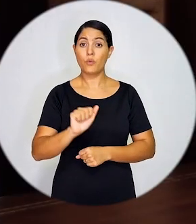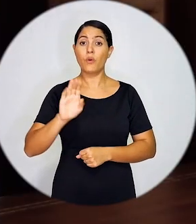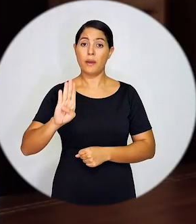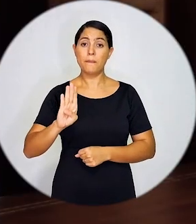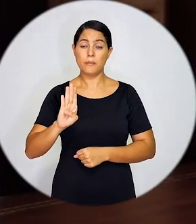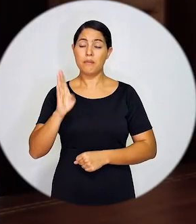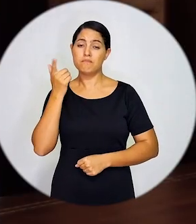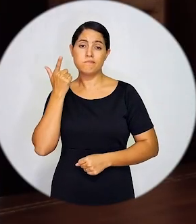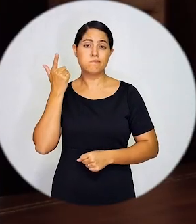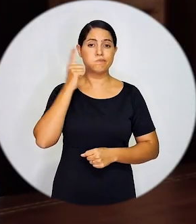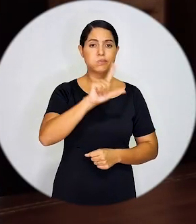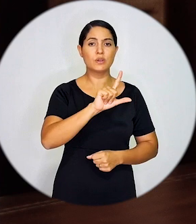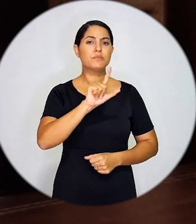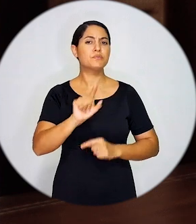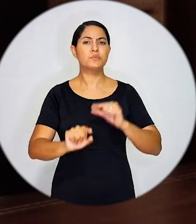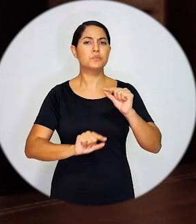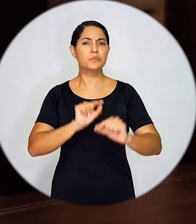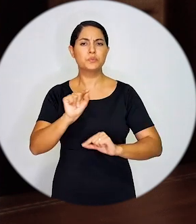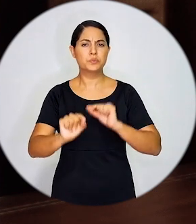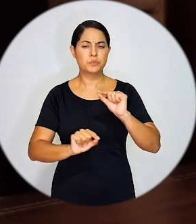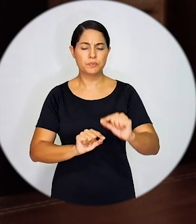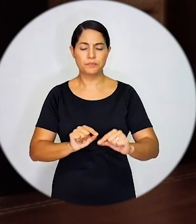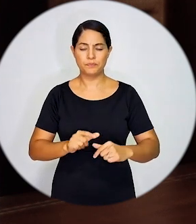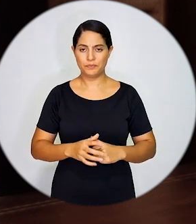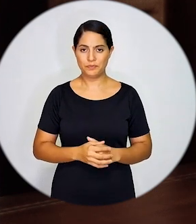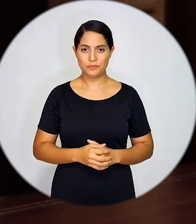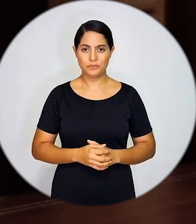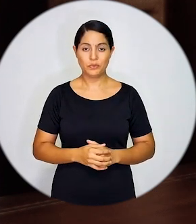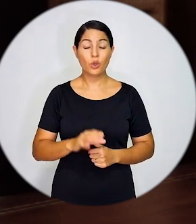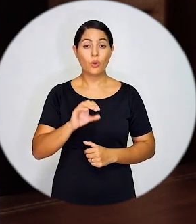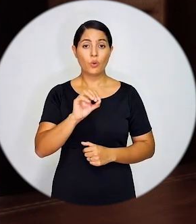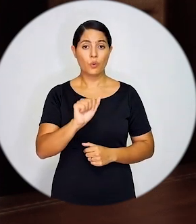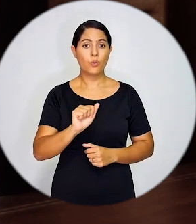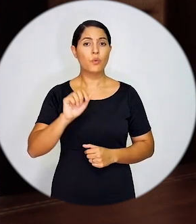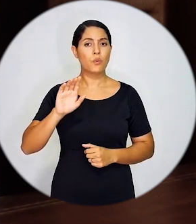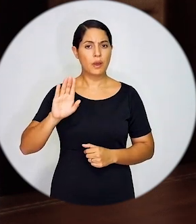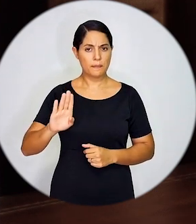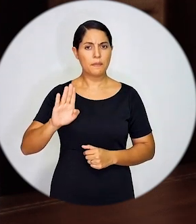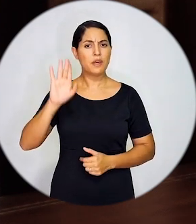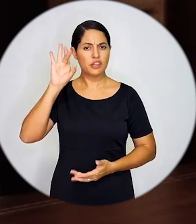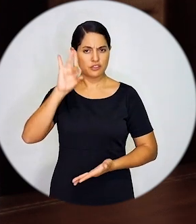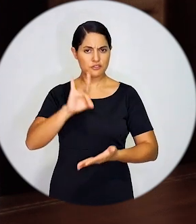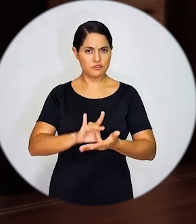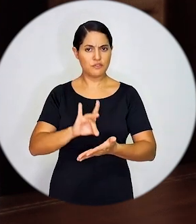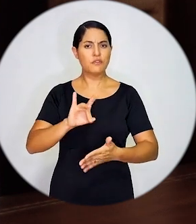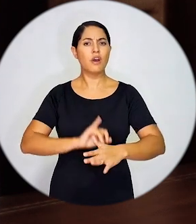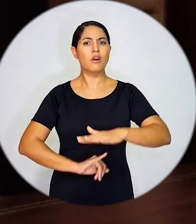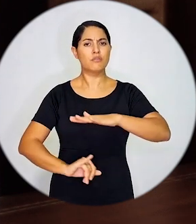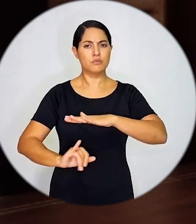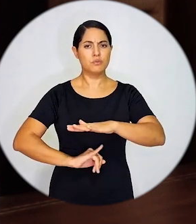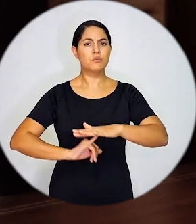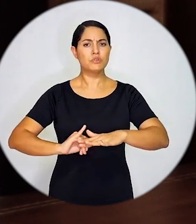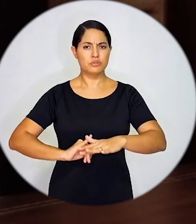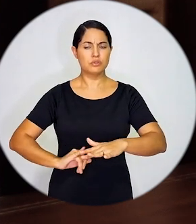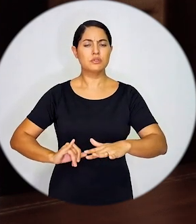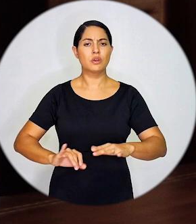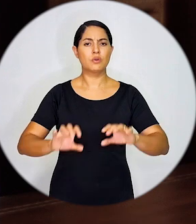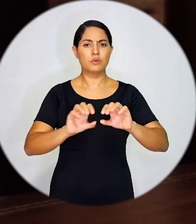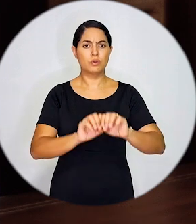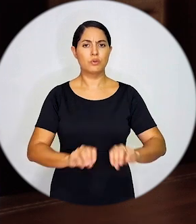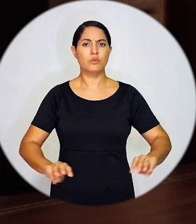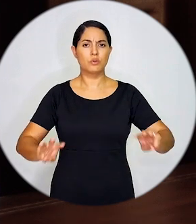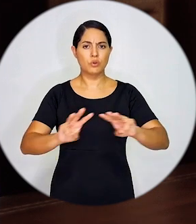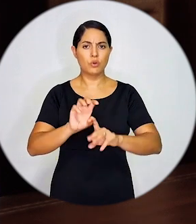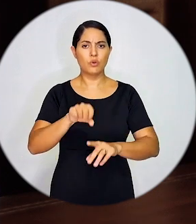Brasil conseguiu um grande feito. Alcançou a condição de entidade credenciada perante